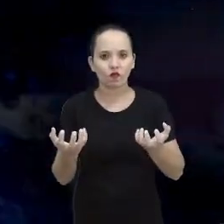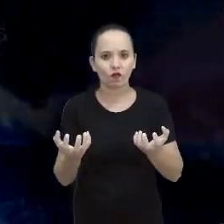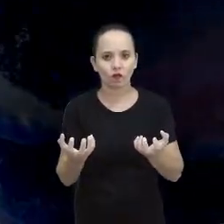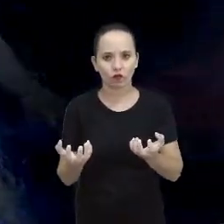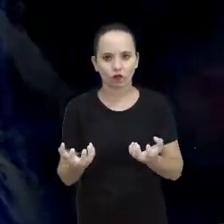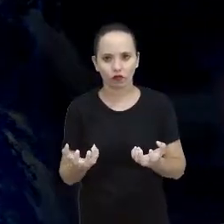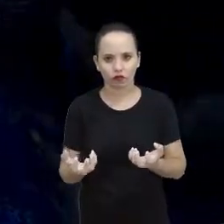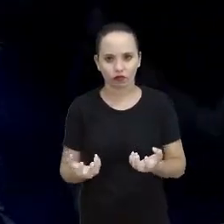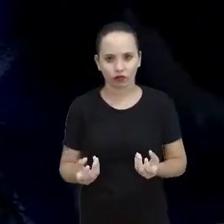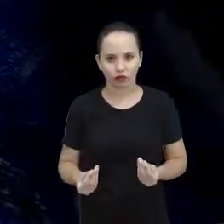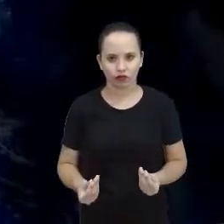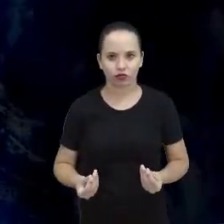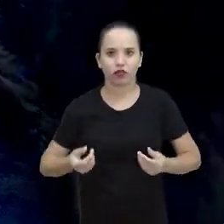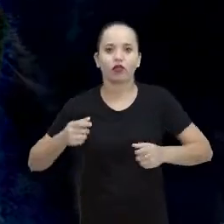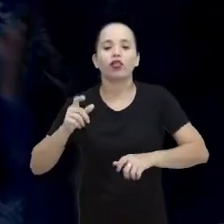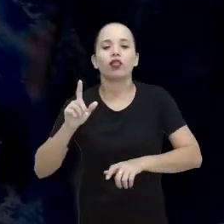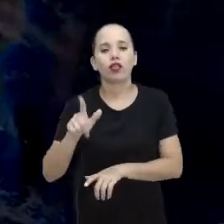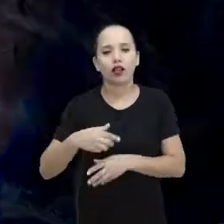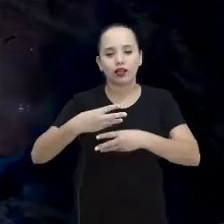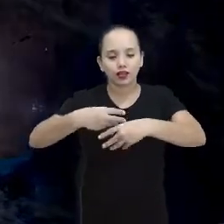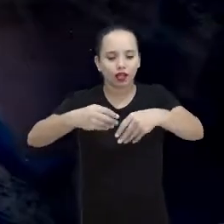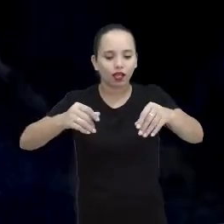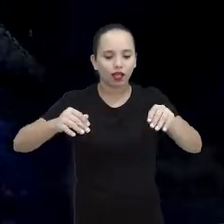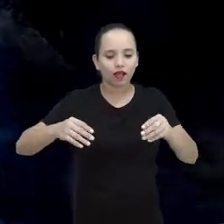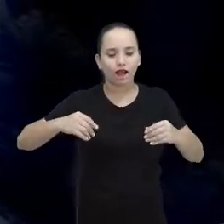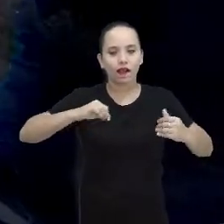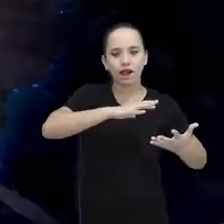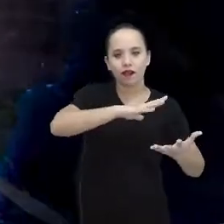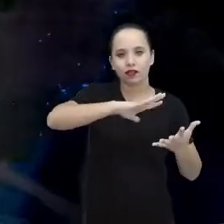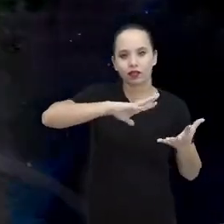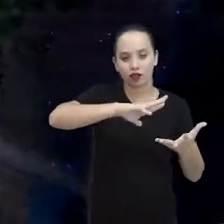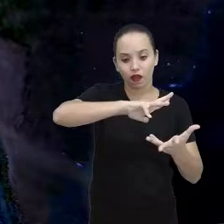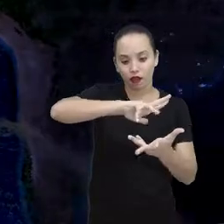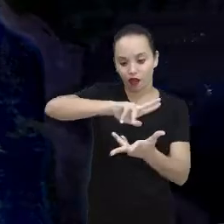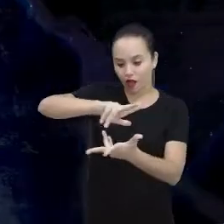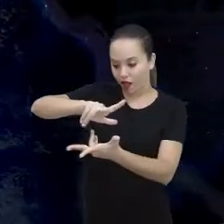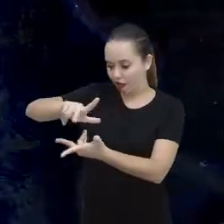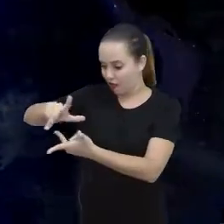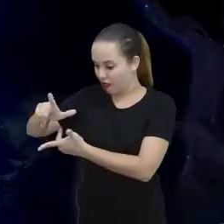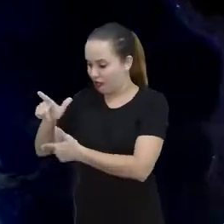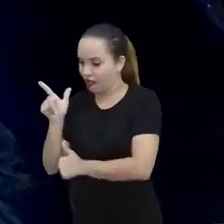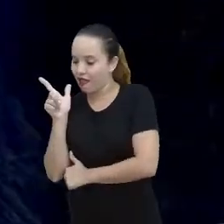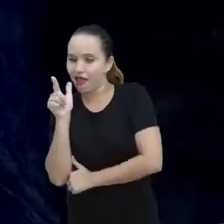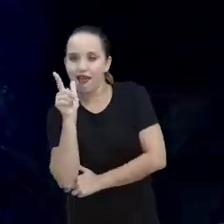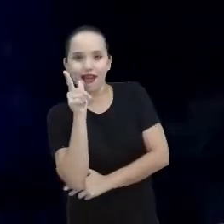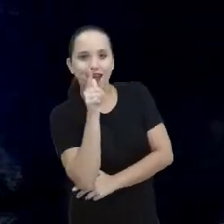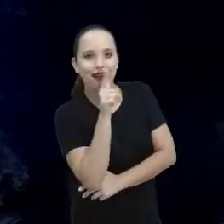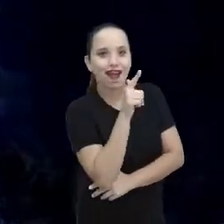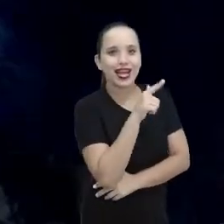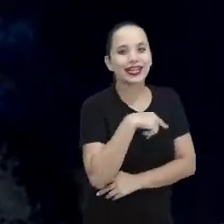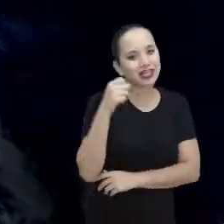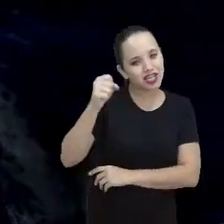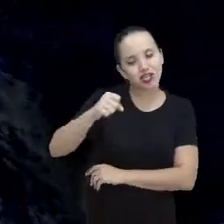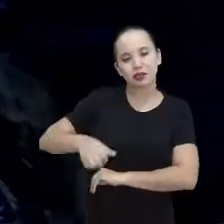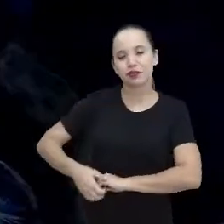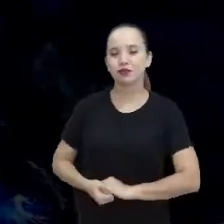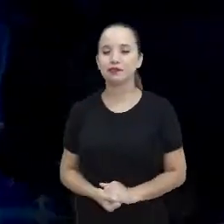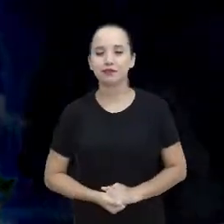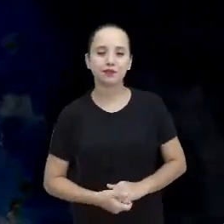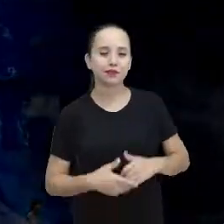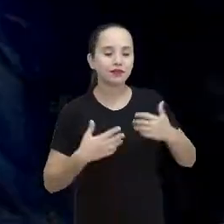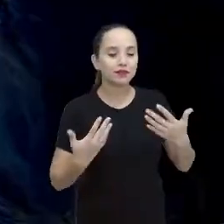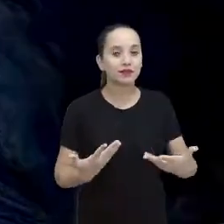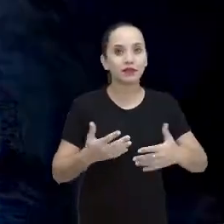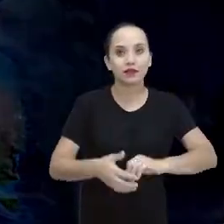terra. Terra, planeta, água. Pois é, gente, olha só.